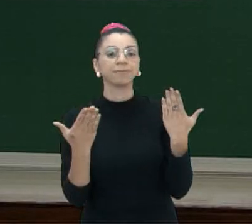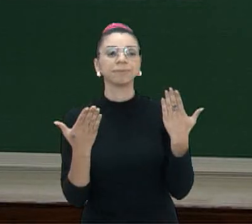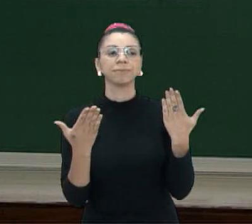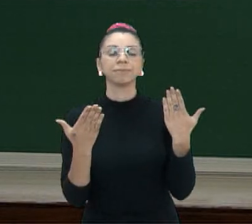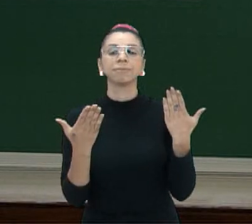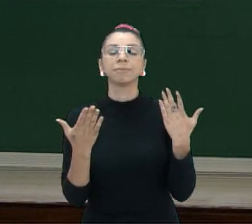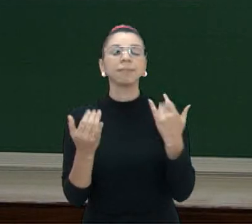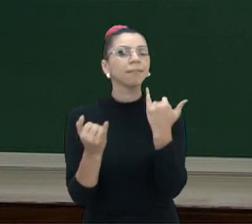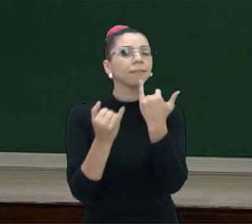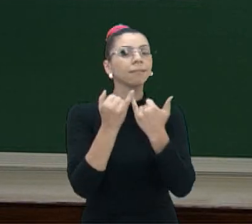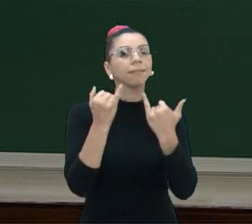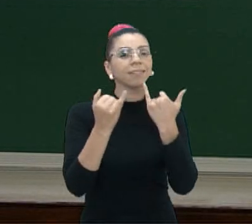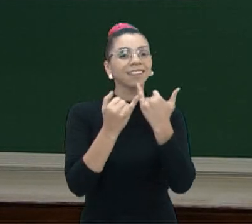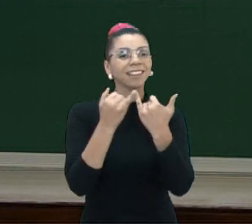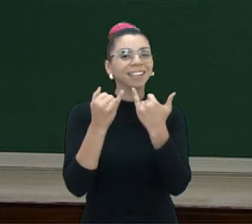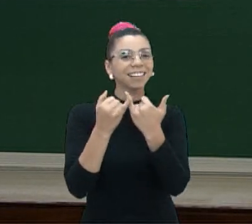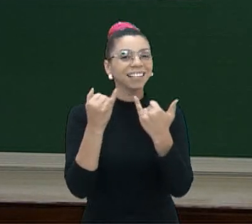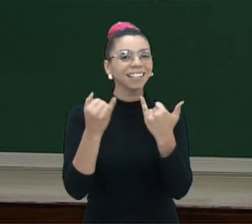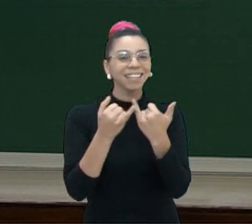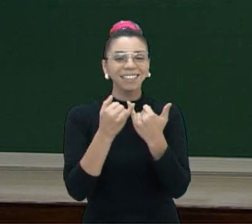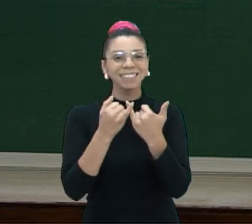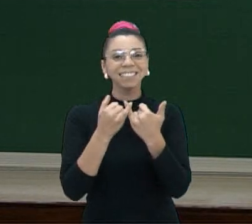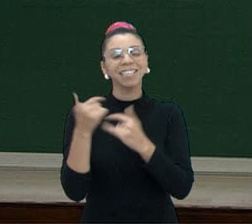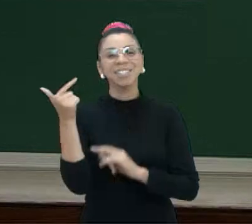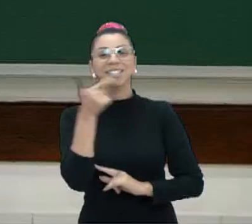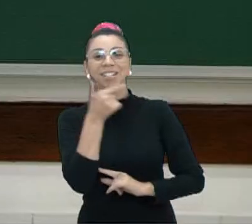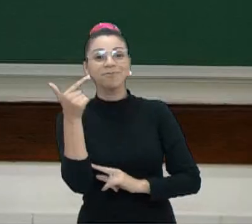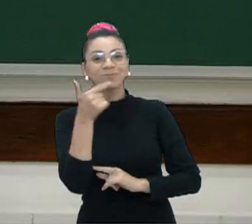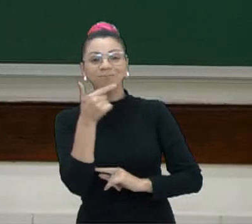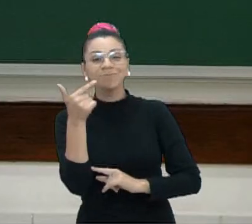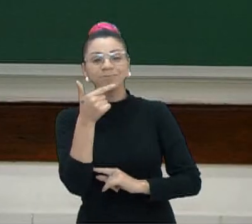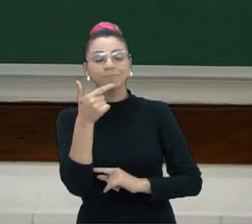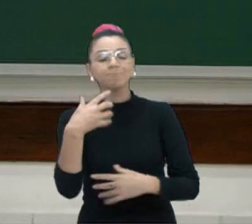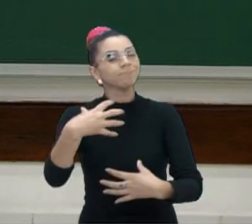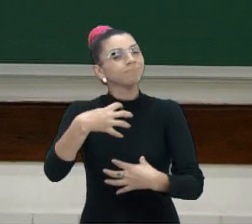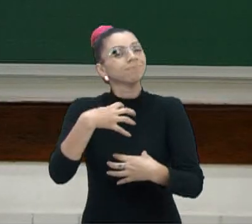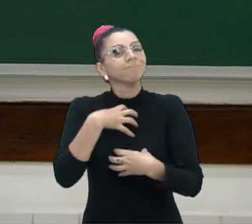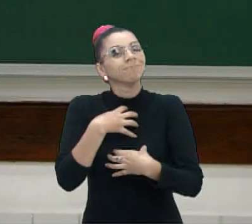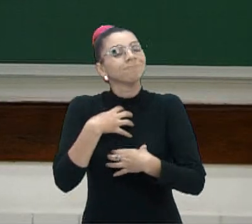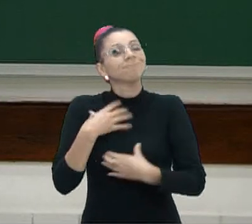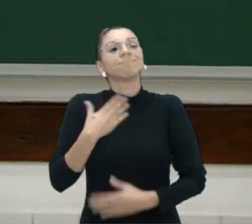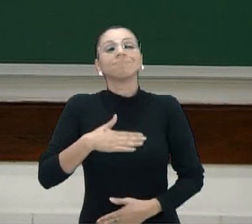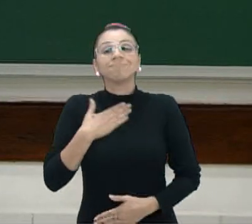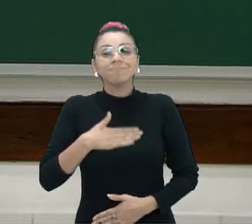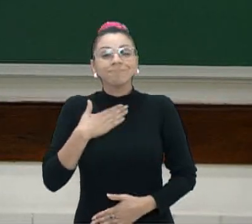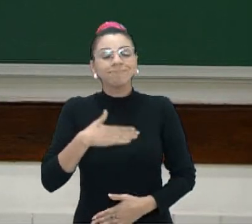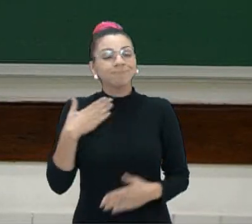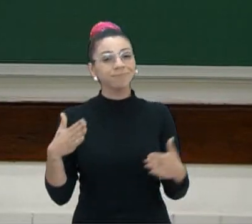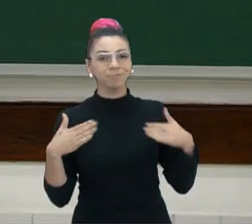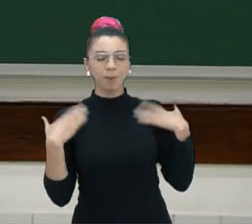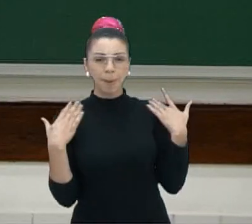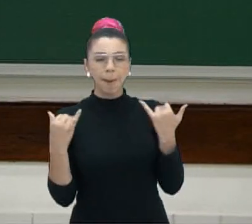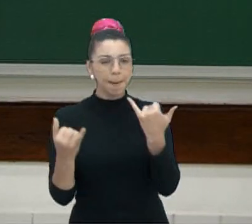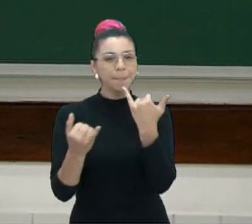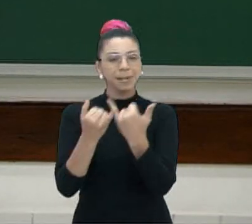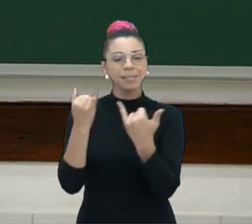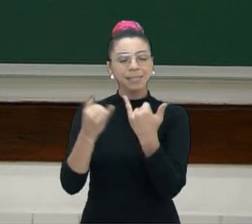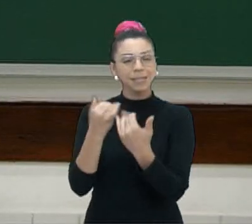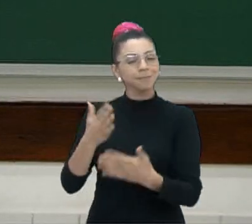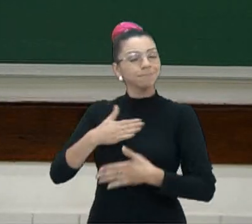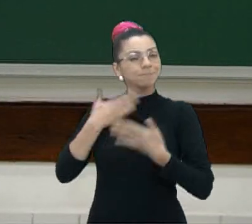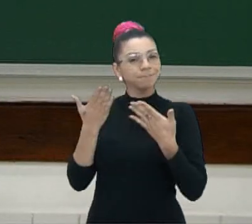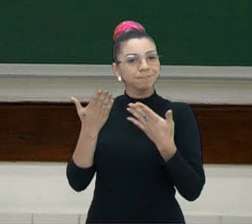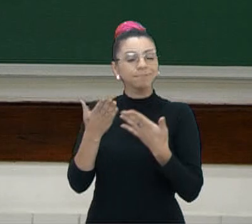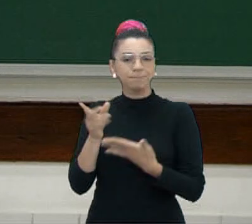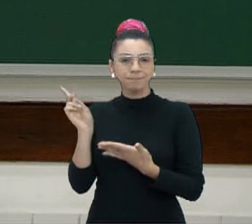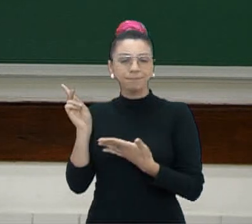ela parece se divertir com o acontecimento. Então, ela tem essa sensação de surpresa. Não parece que ela foi surpreendida